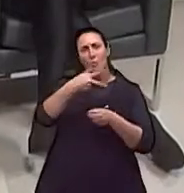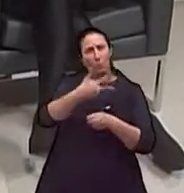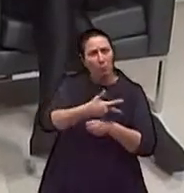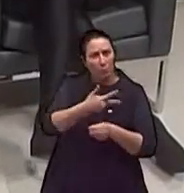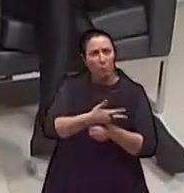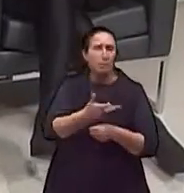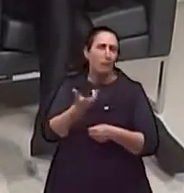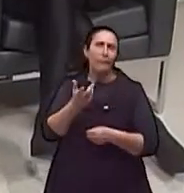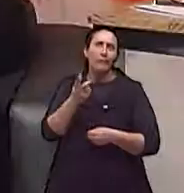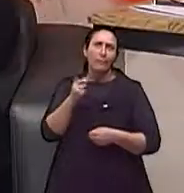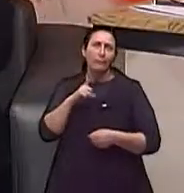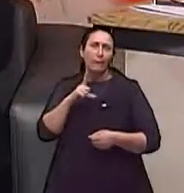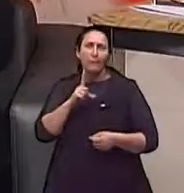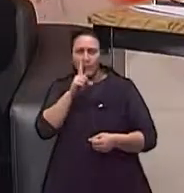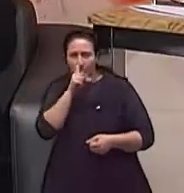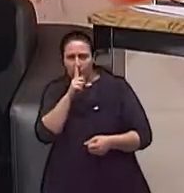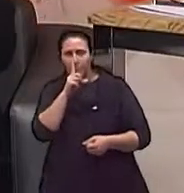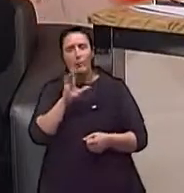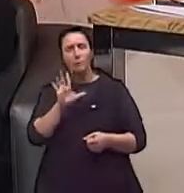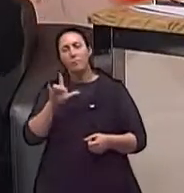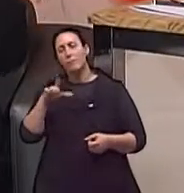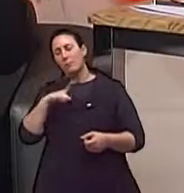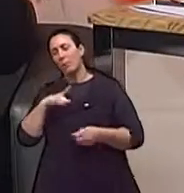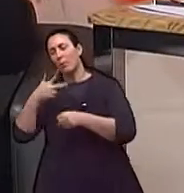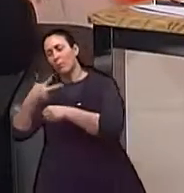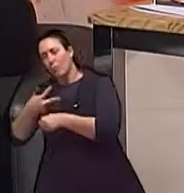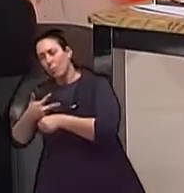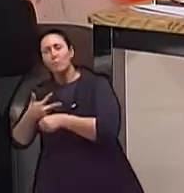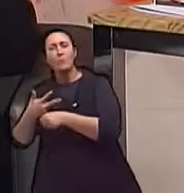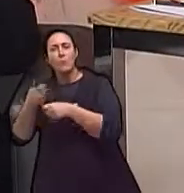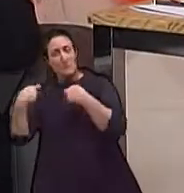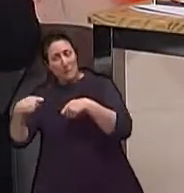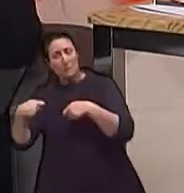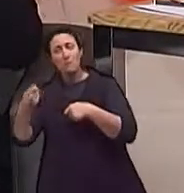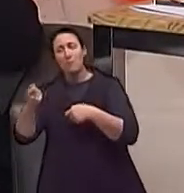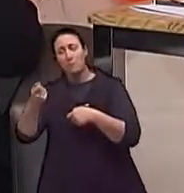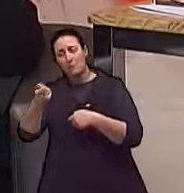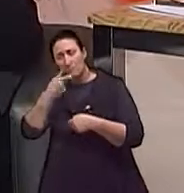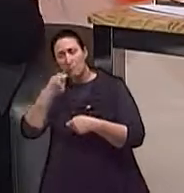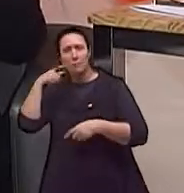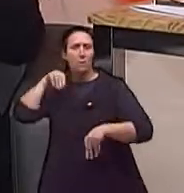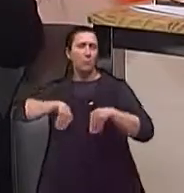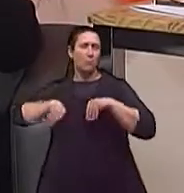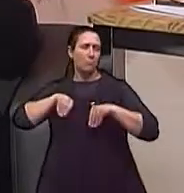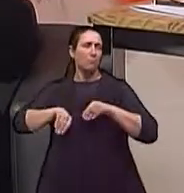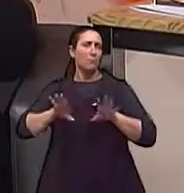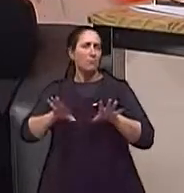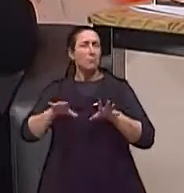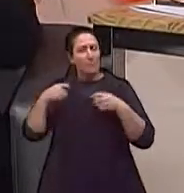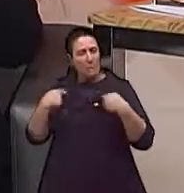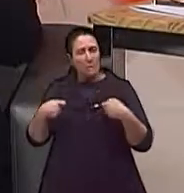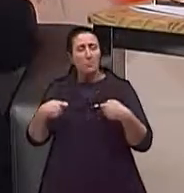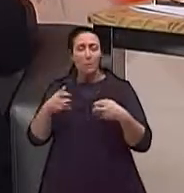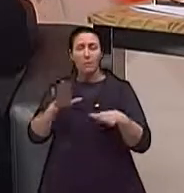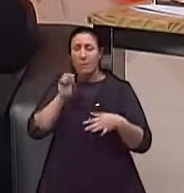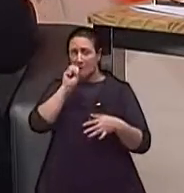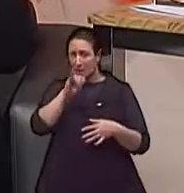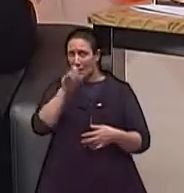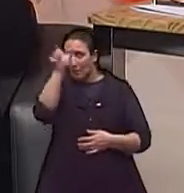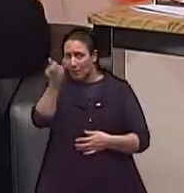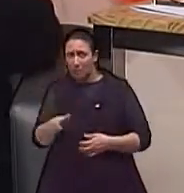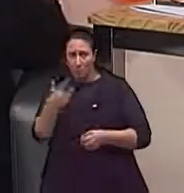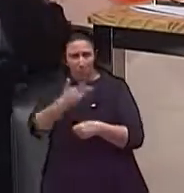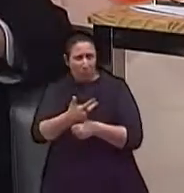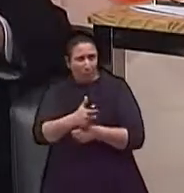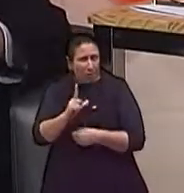quase um crime assim não tá idoso não pode tomar an não o idoso com depressão com sintomas de